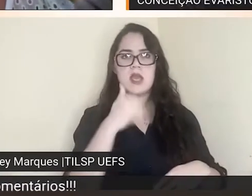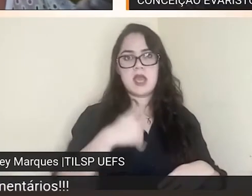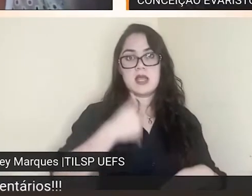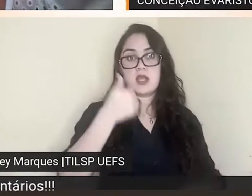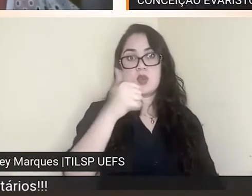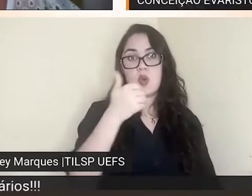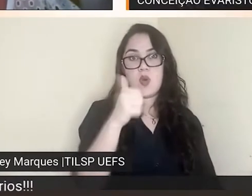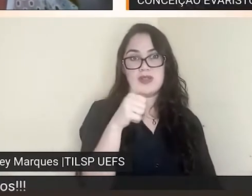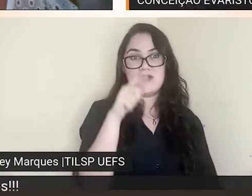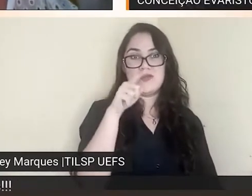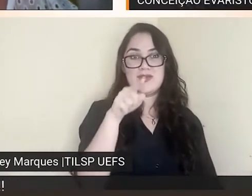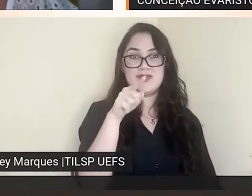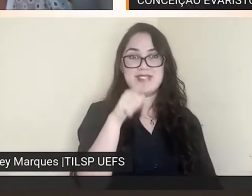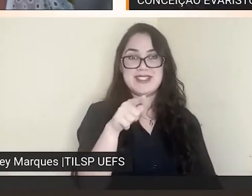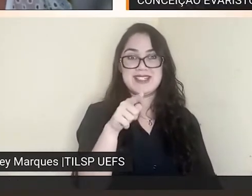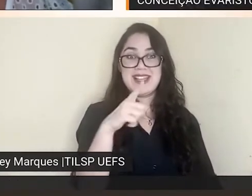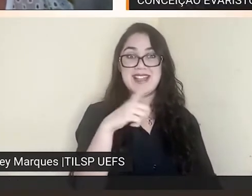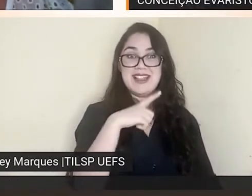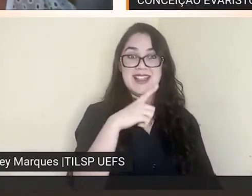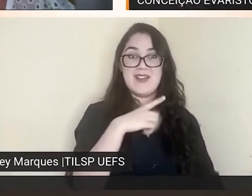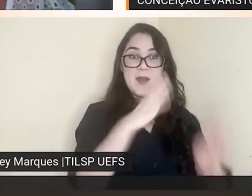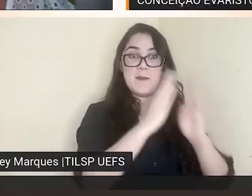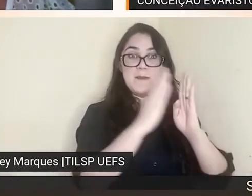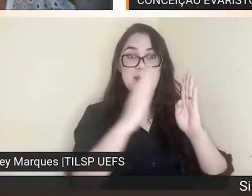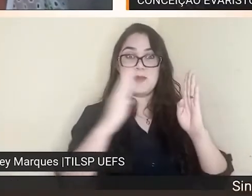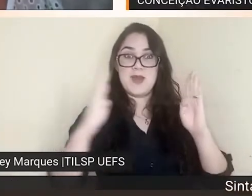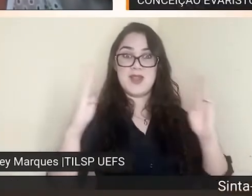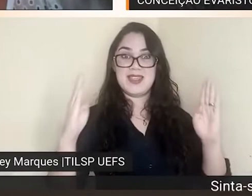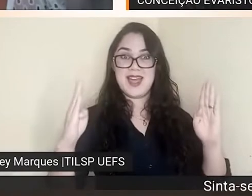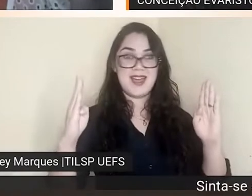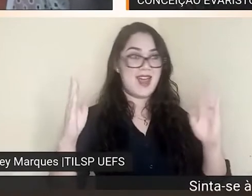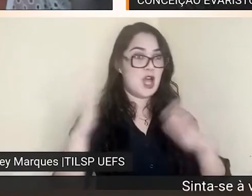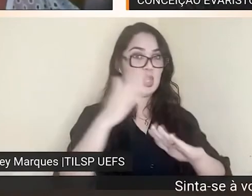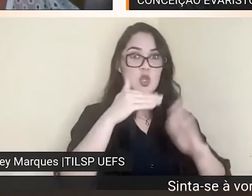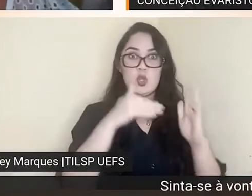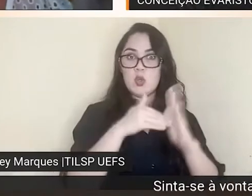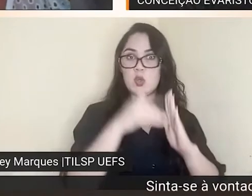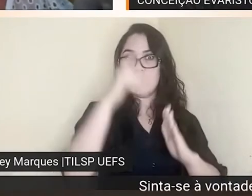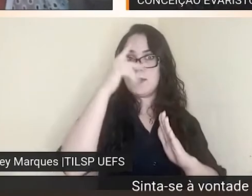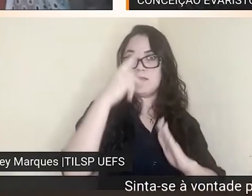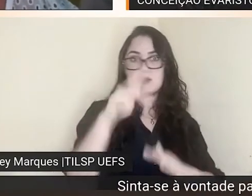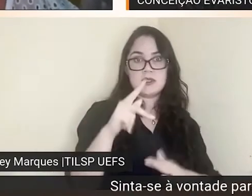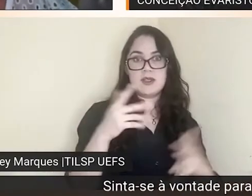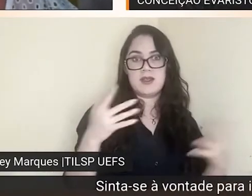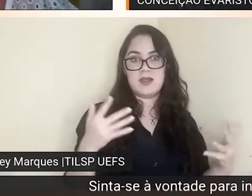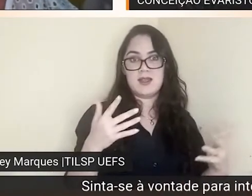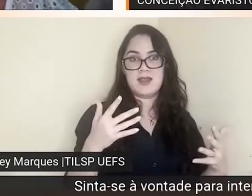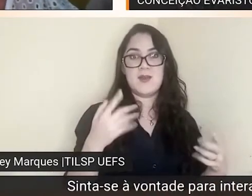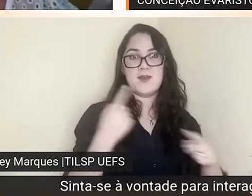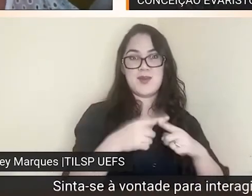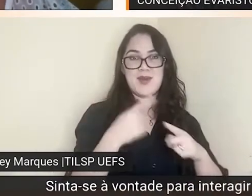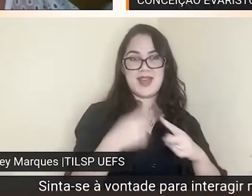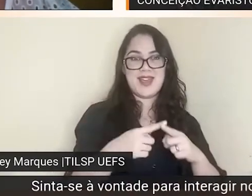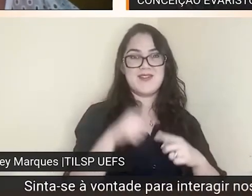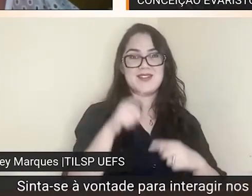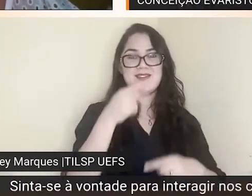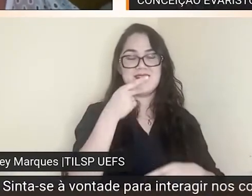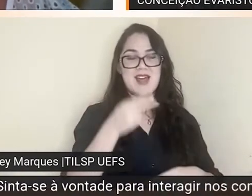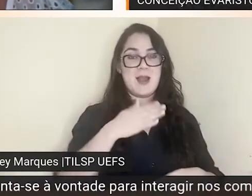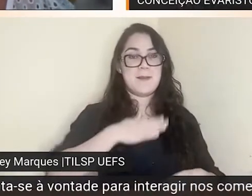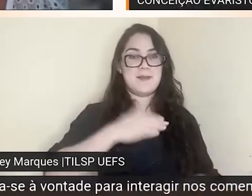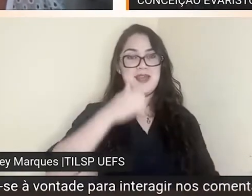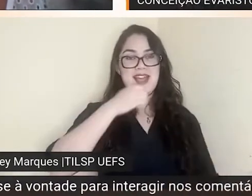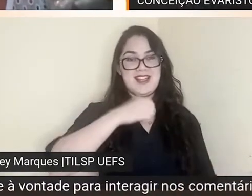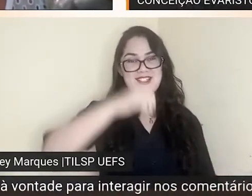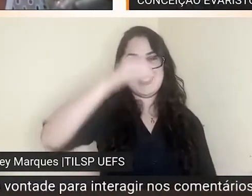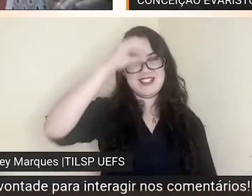ganhei uma biblioteca inteira, a biblioteca pública. Quando uma das minhas tias se tornou servente daquela casa tesouro